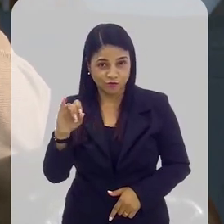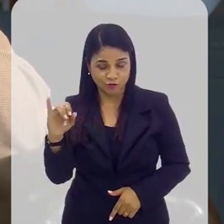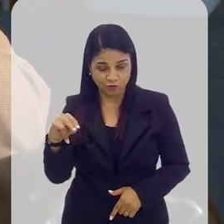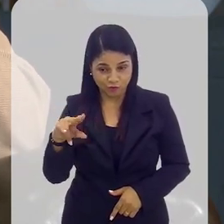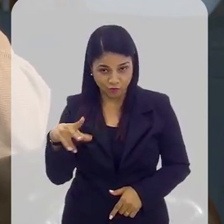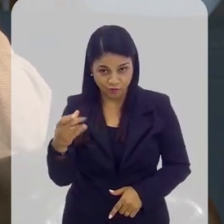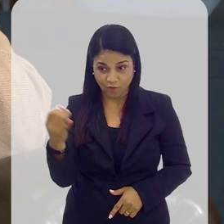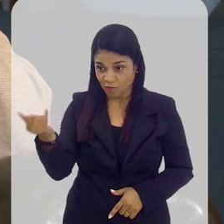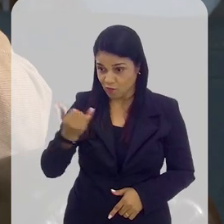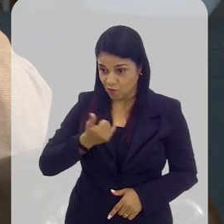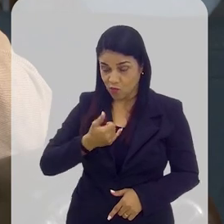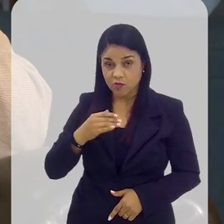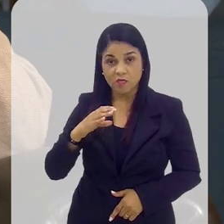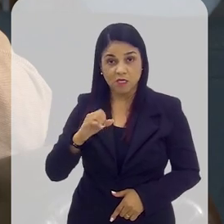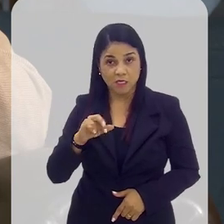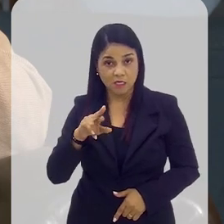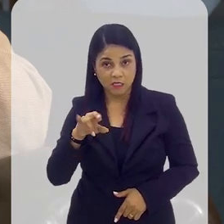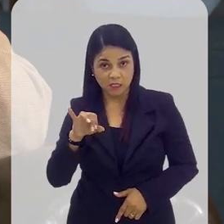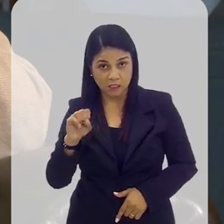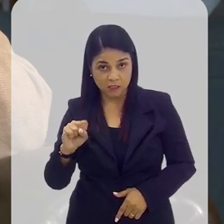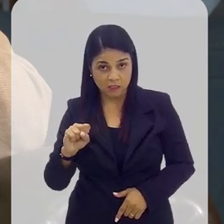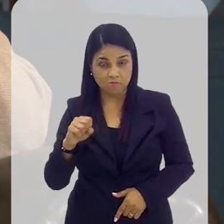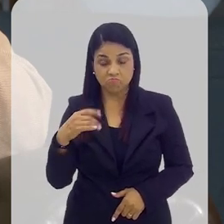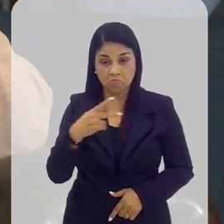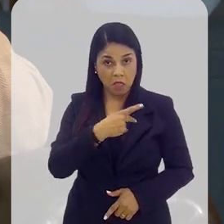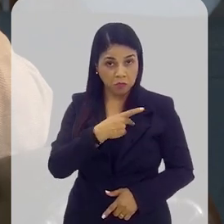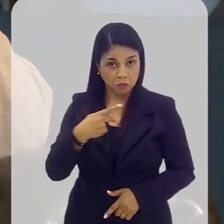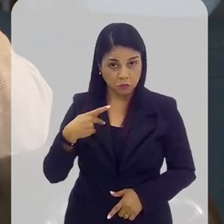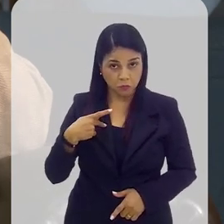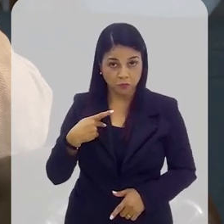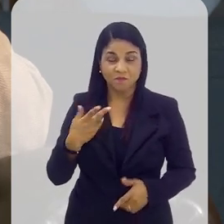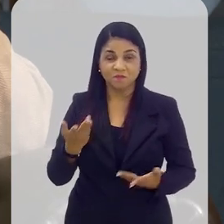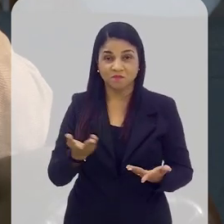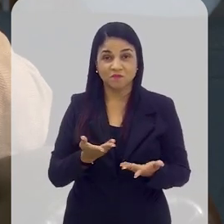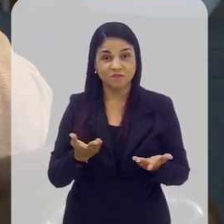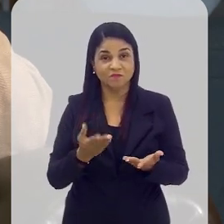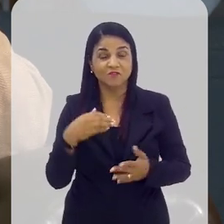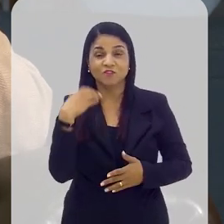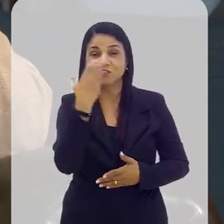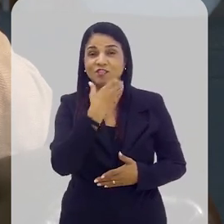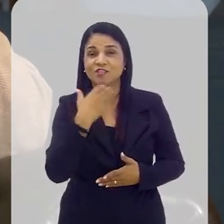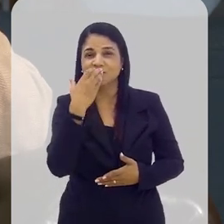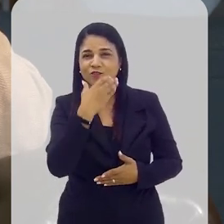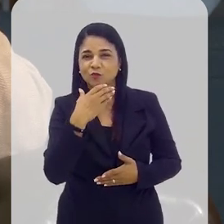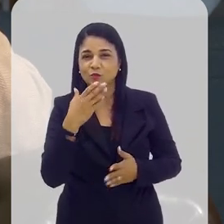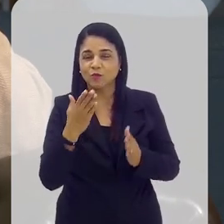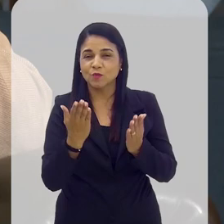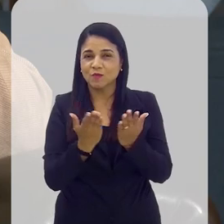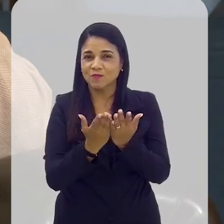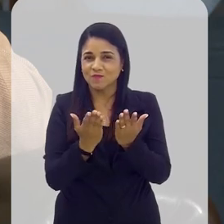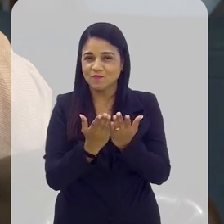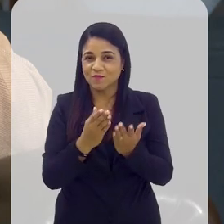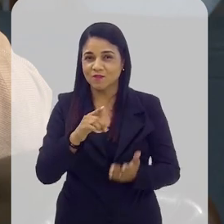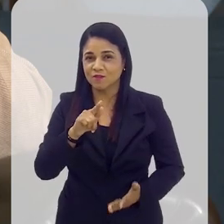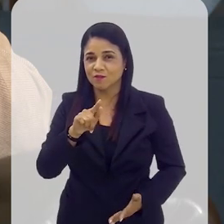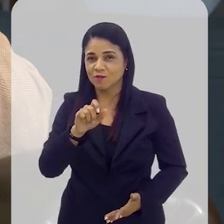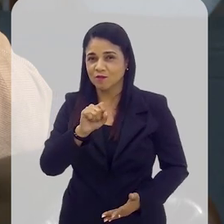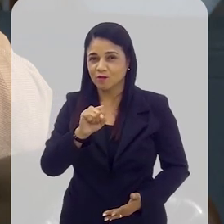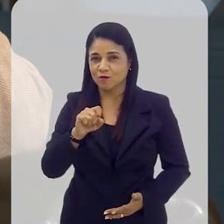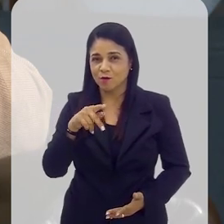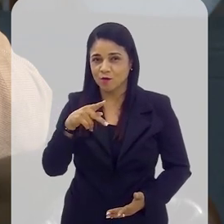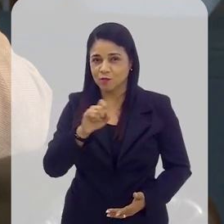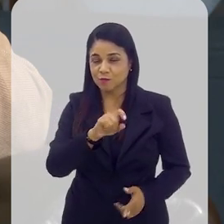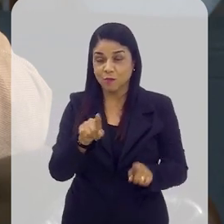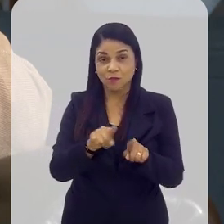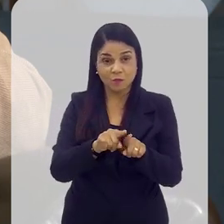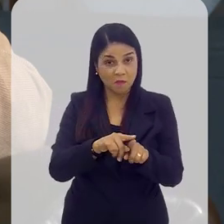um pastor. Eu vou só dizer, antes de mostrá-lo, cantor gospel, Cláudio Teixeira também é pastor